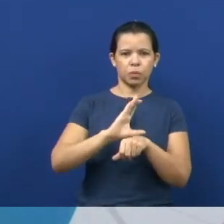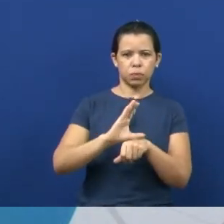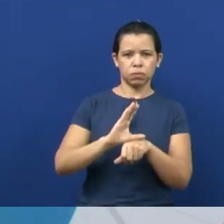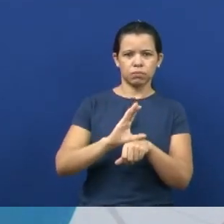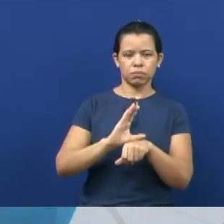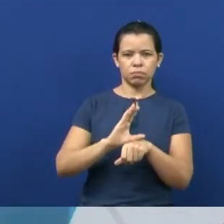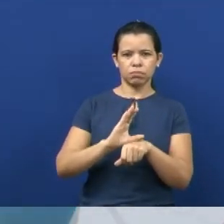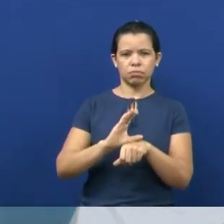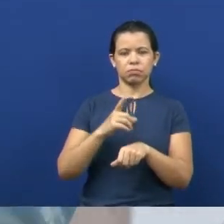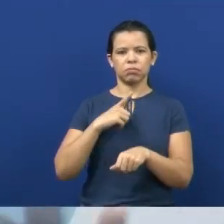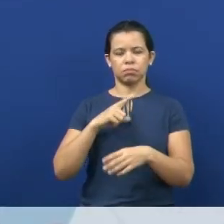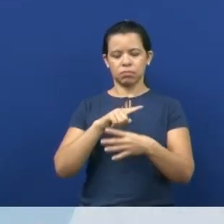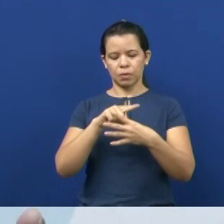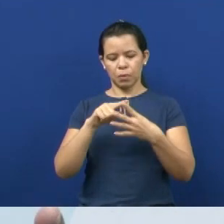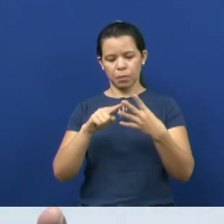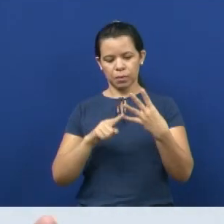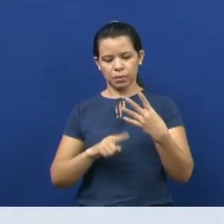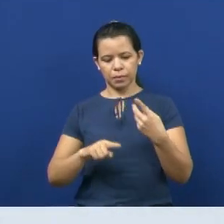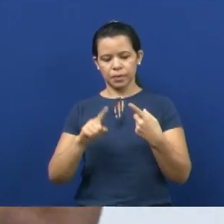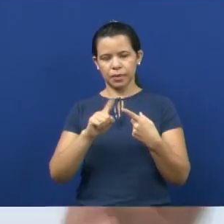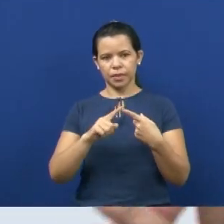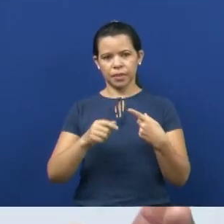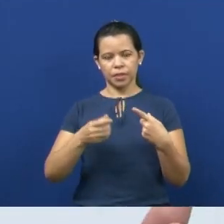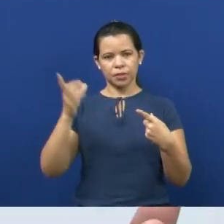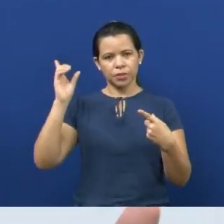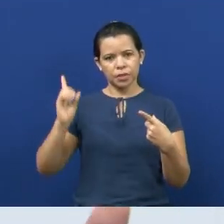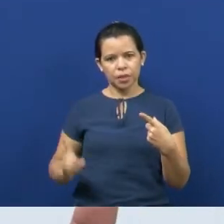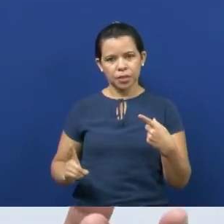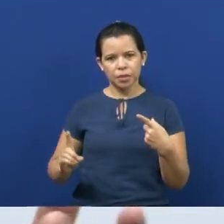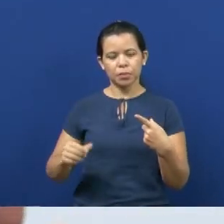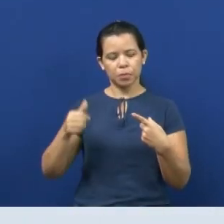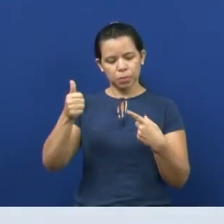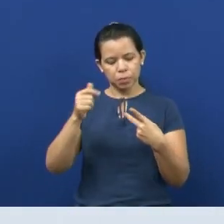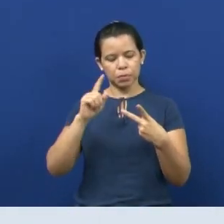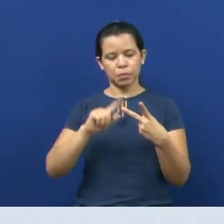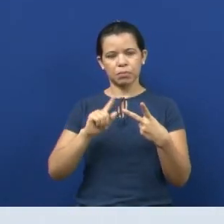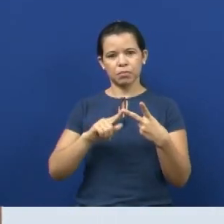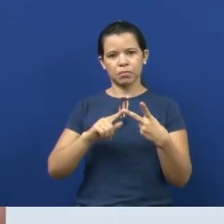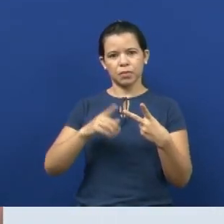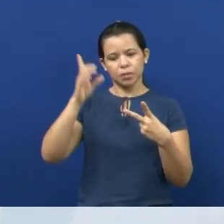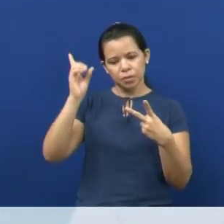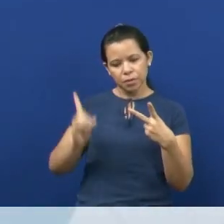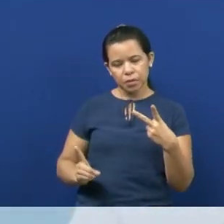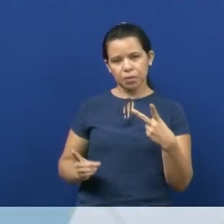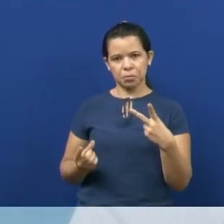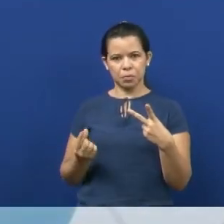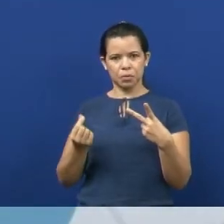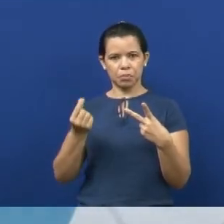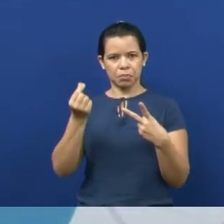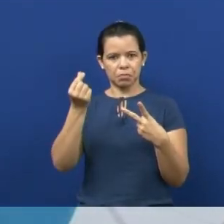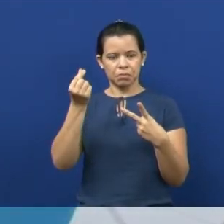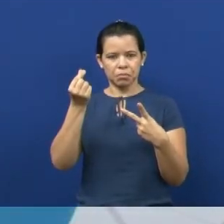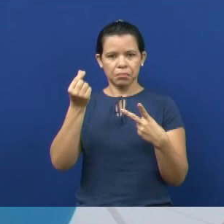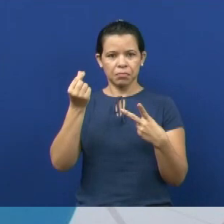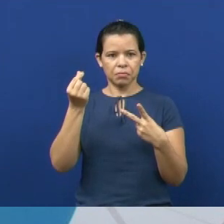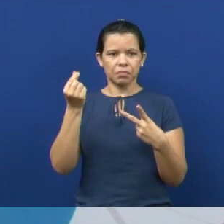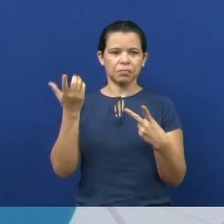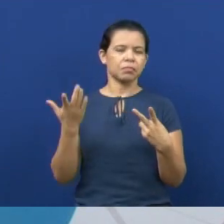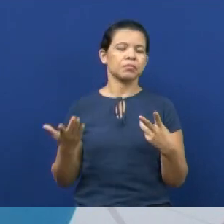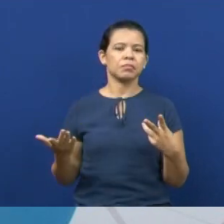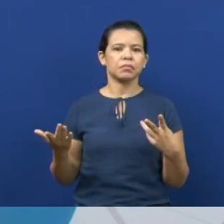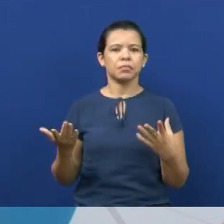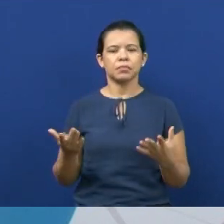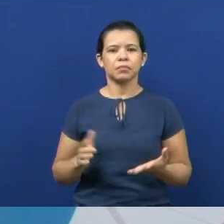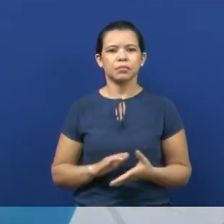4 pilares, ela tem o direito positivo, ela tem o direito tributário, ela vai ter um segundo